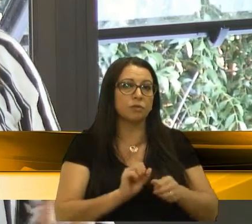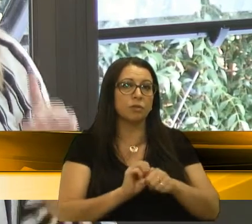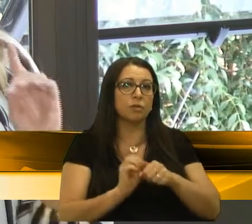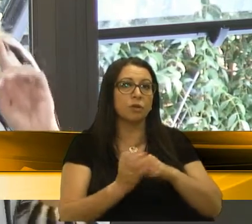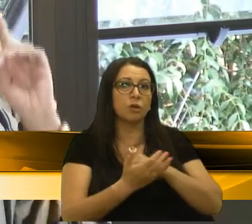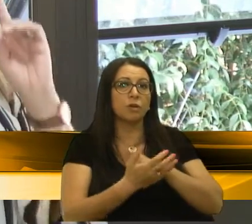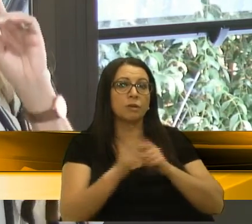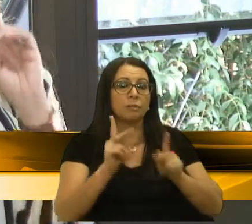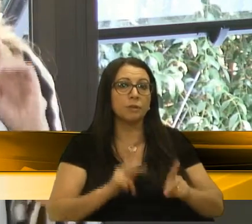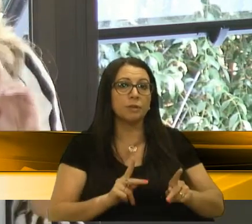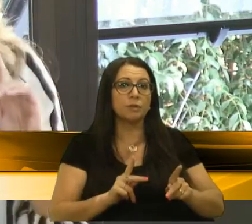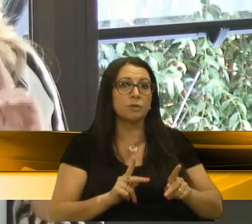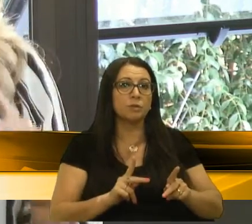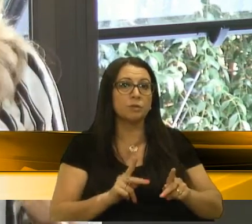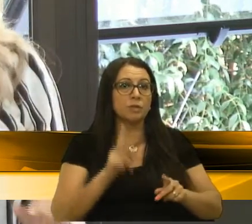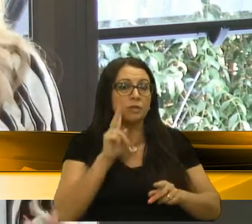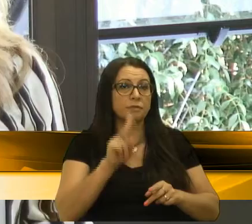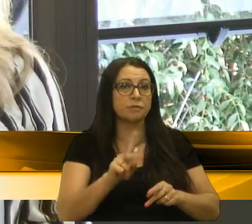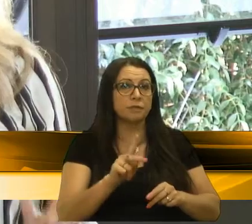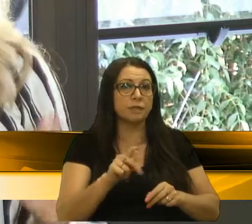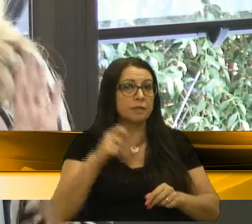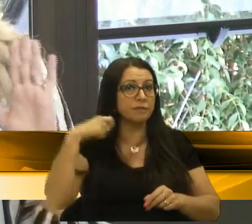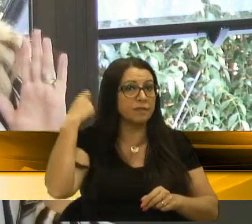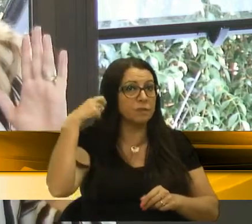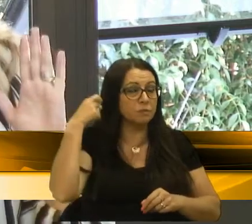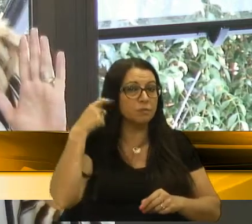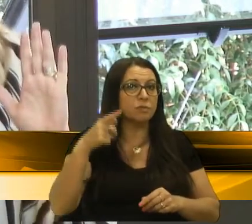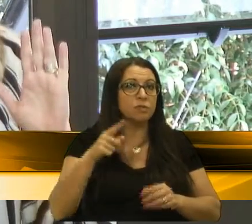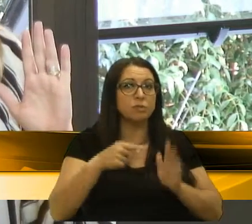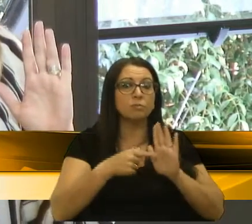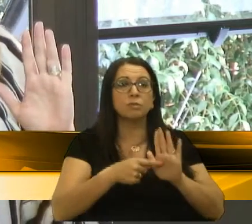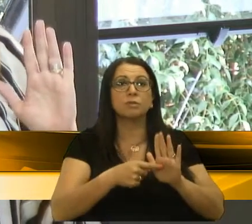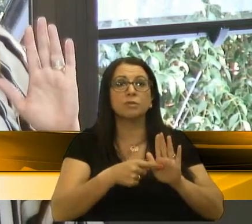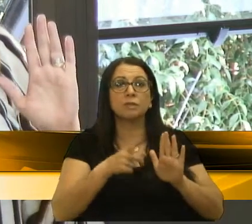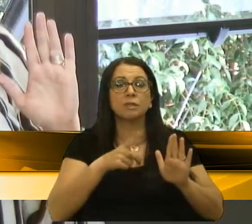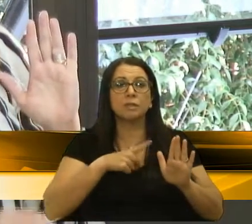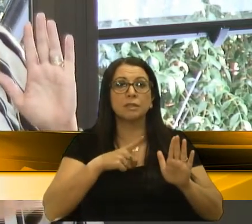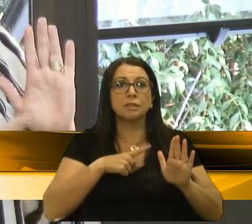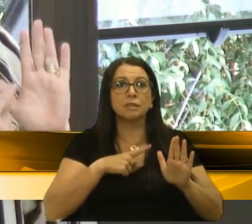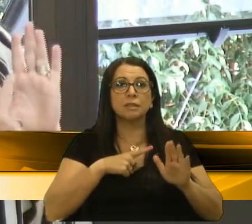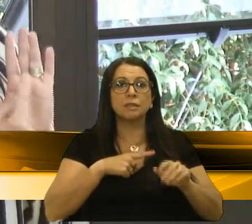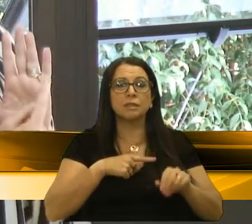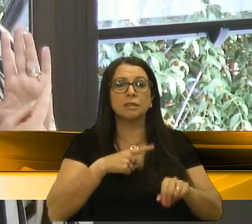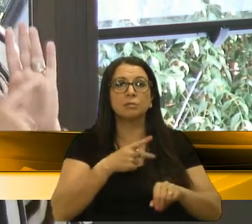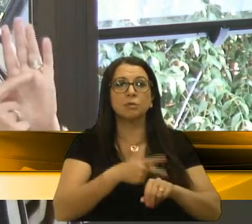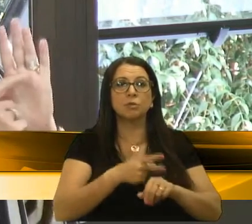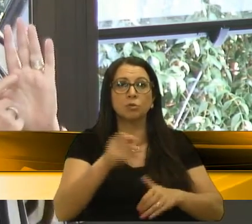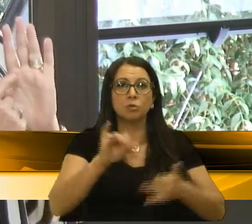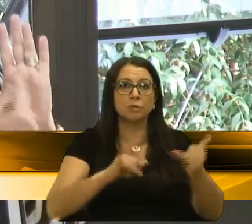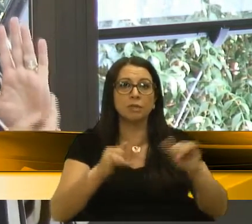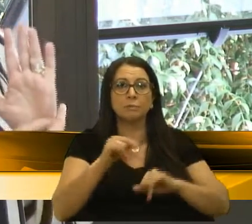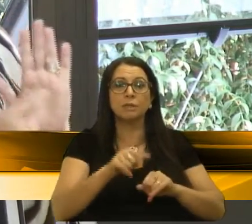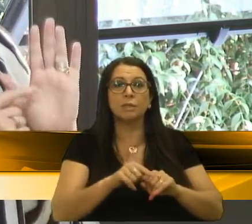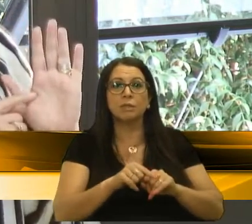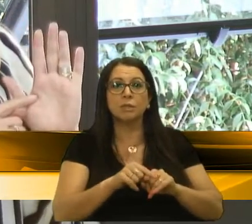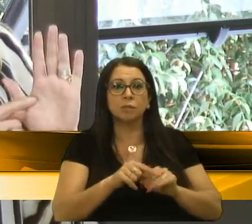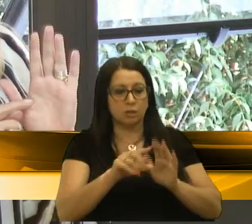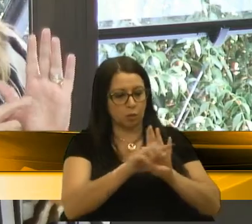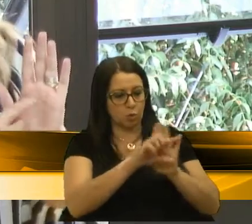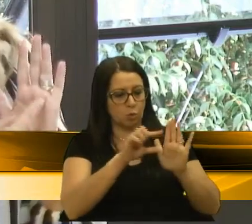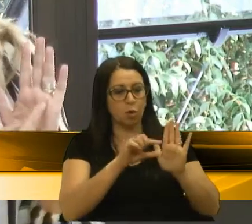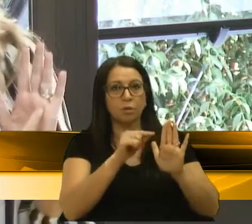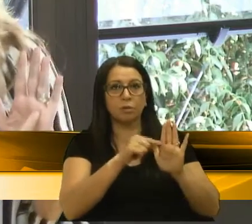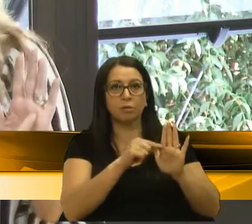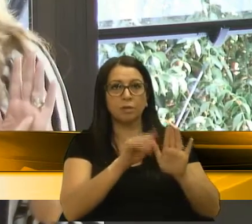Tem gente que se presta a gravar um vídeo e mostrar que já existe produto químico, né? E que no rótulo tem que